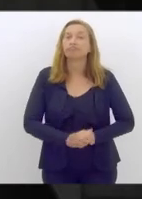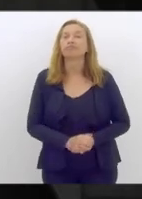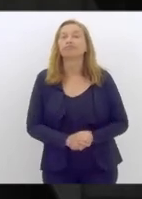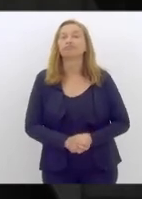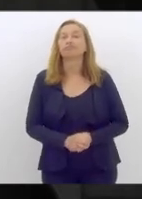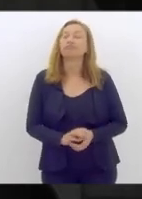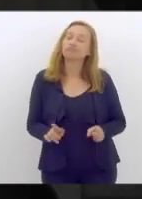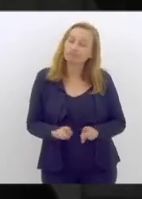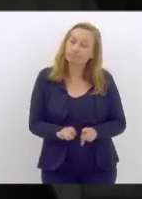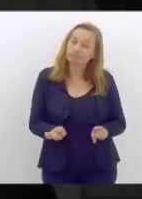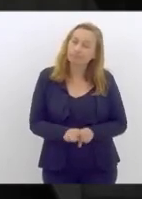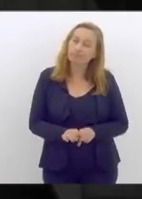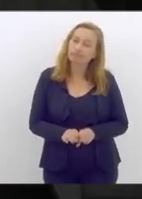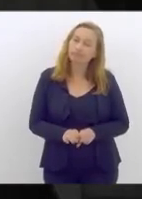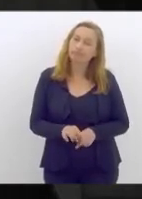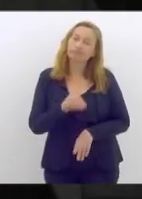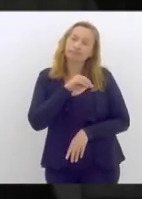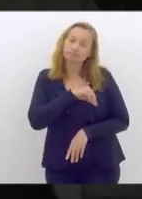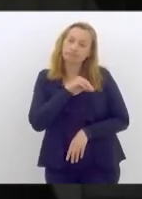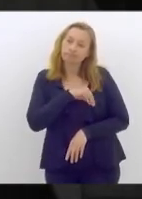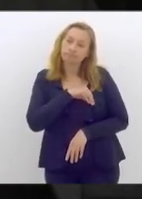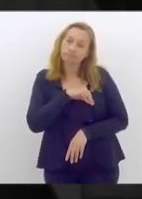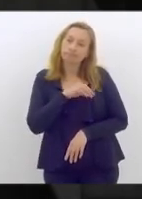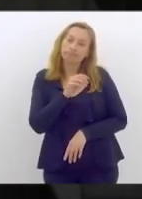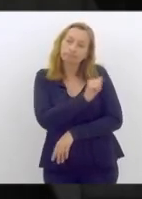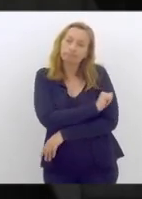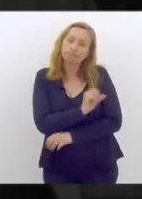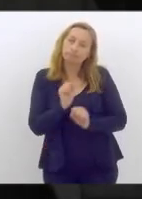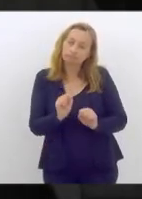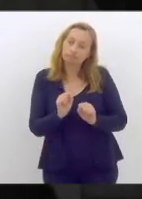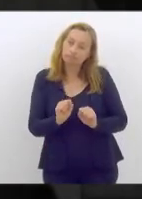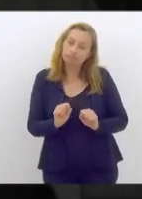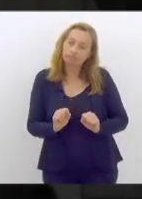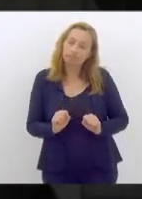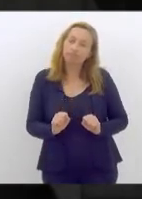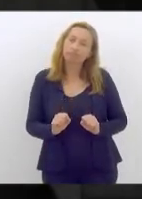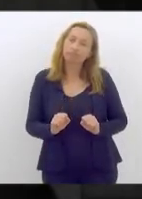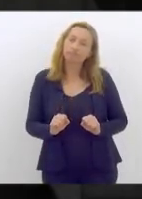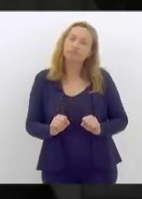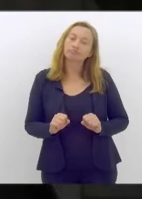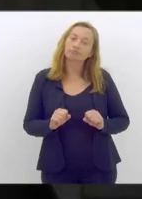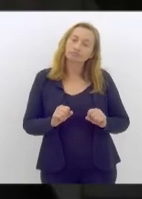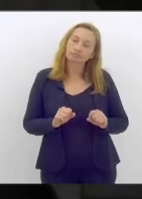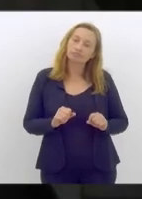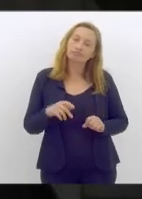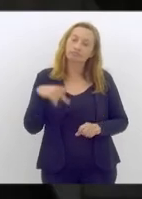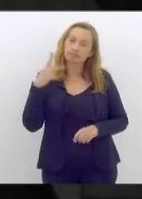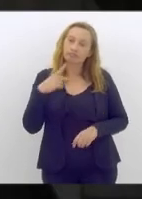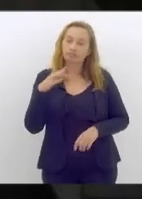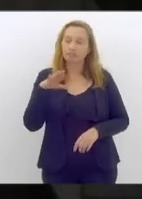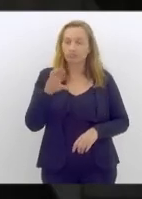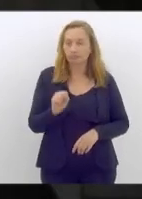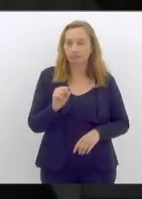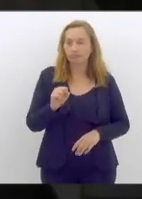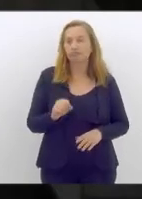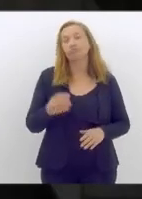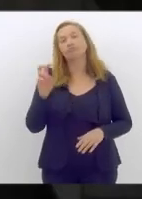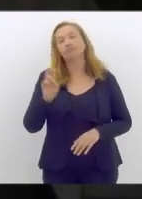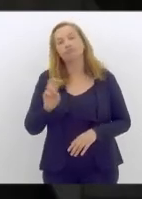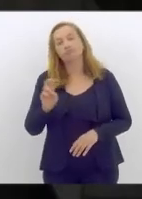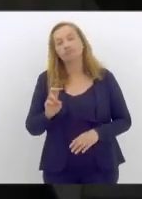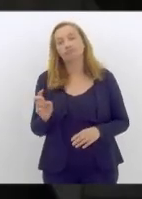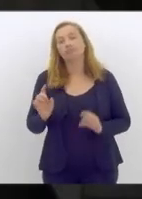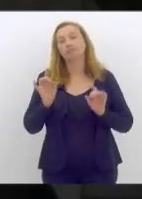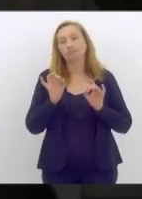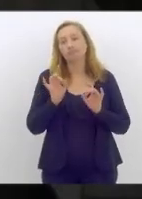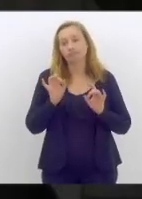e também é uma renda né Para que estudante possa se manter através de uma política de bolsa de uma sistemática de bolsas e o quinto aspectos